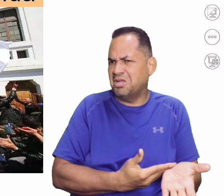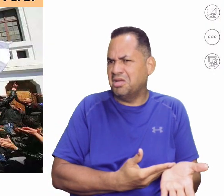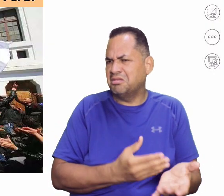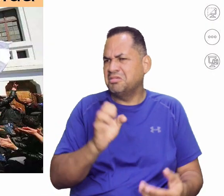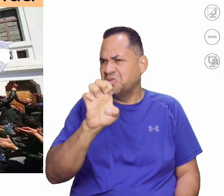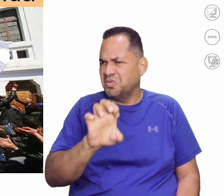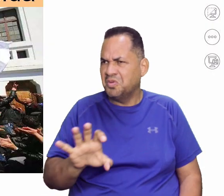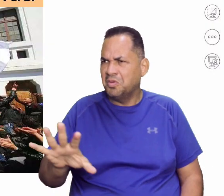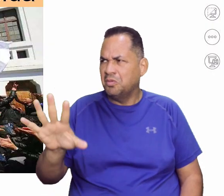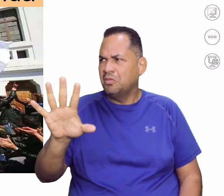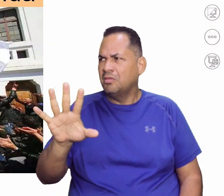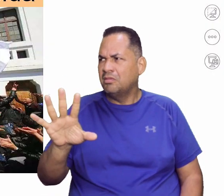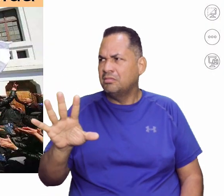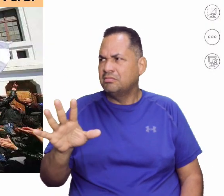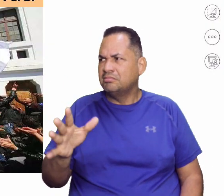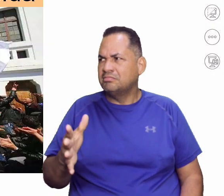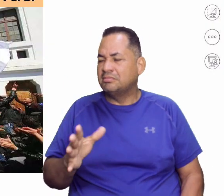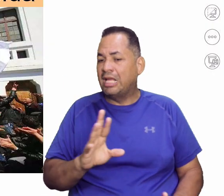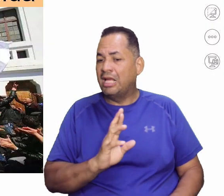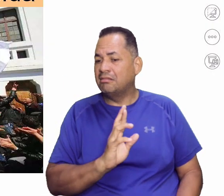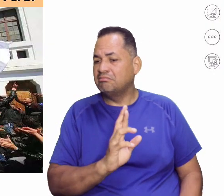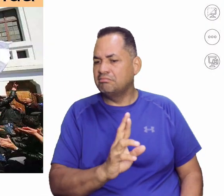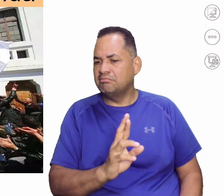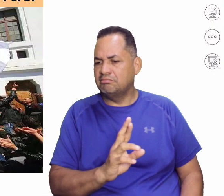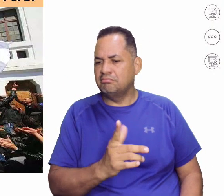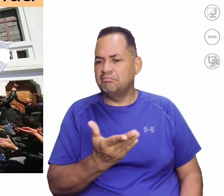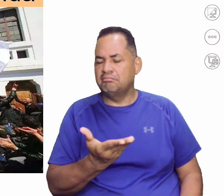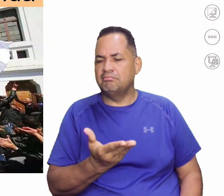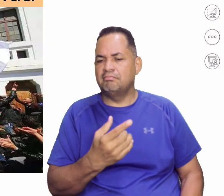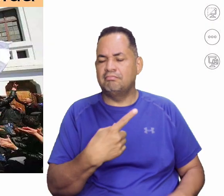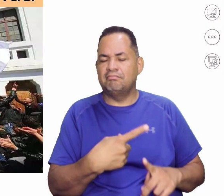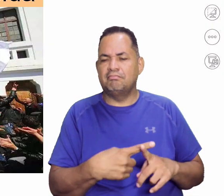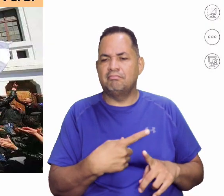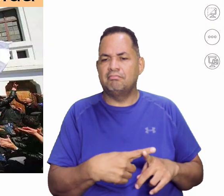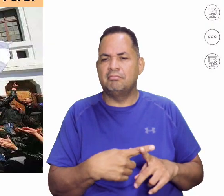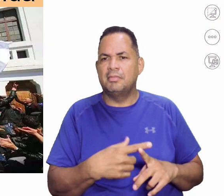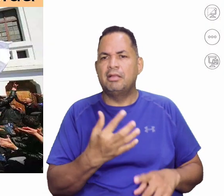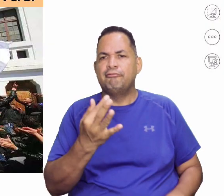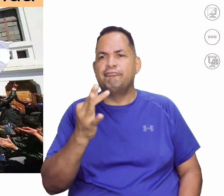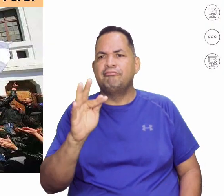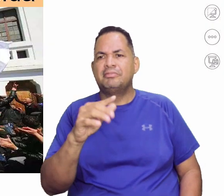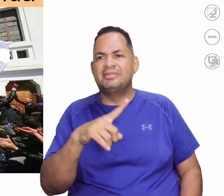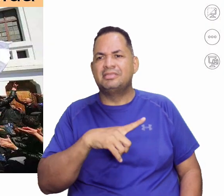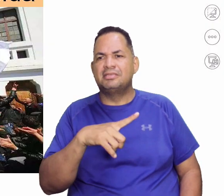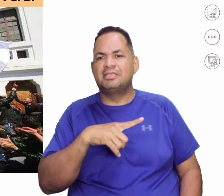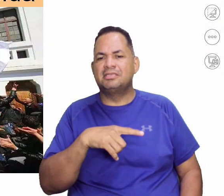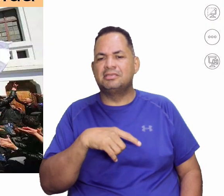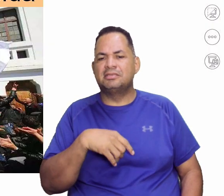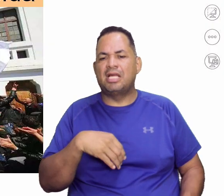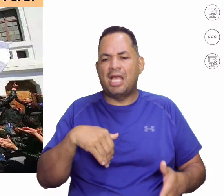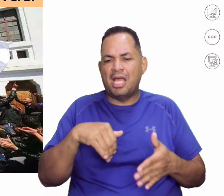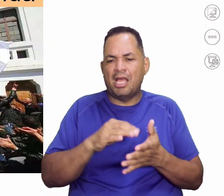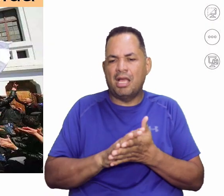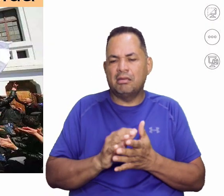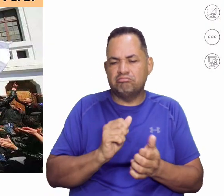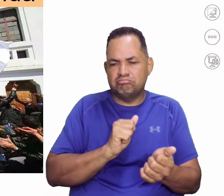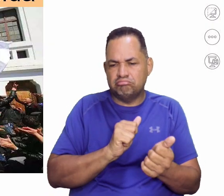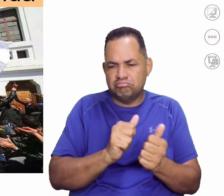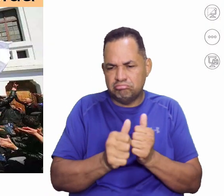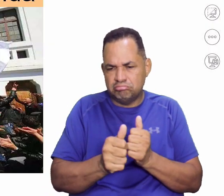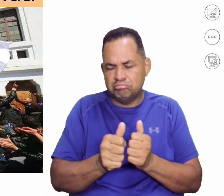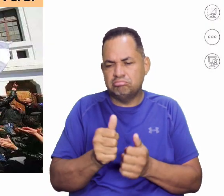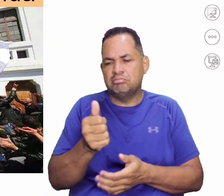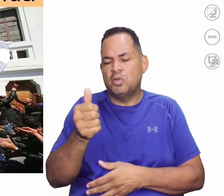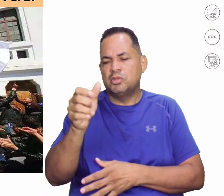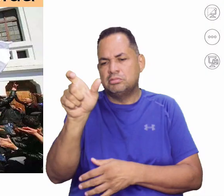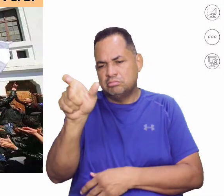da Europa? Aqui está a resposta, pessoal. Por que na França tem muito jogador negro? Porque